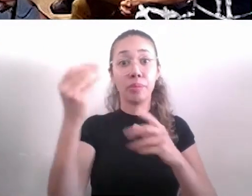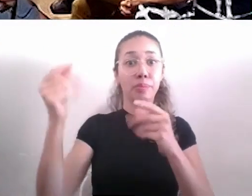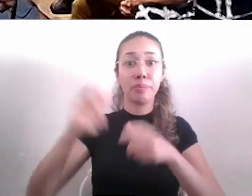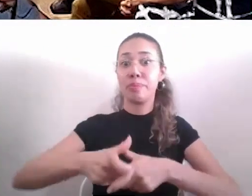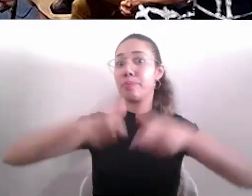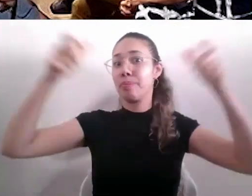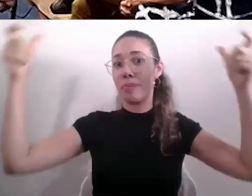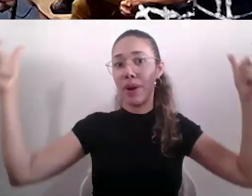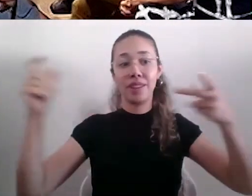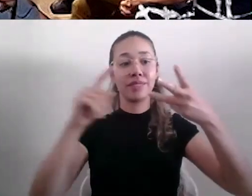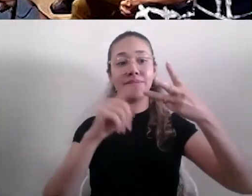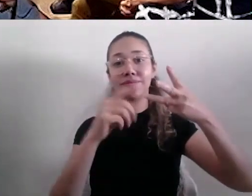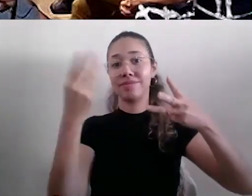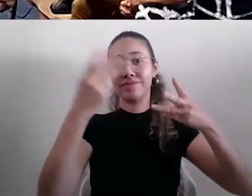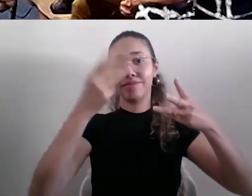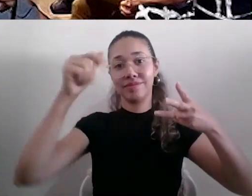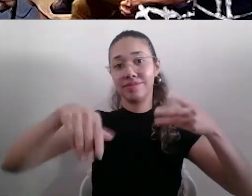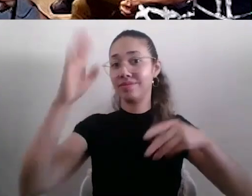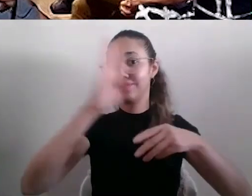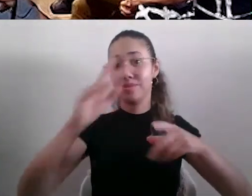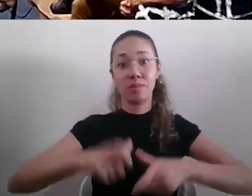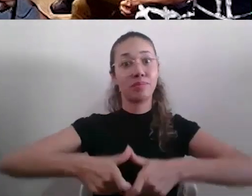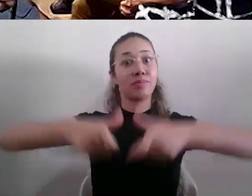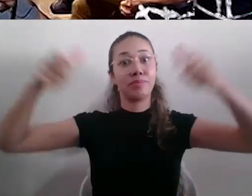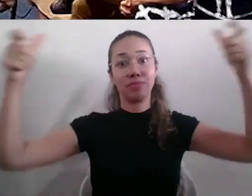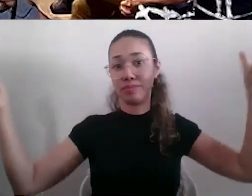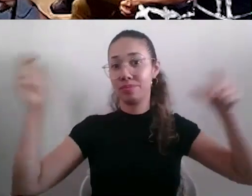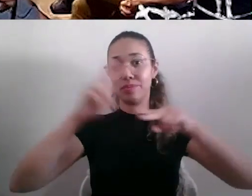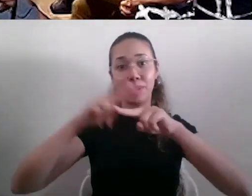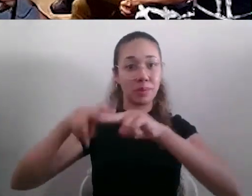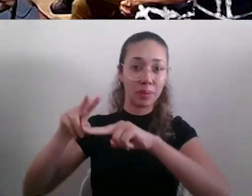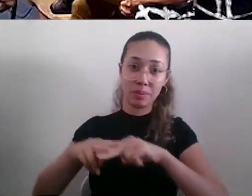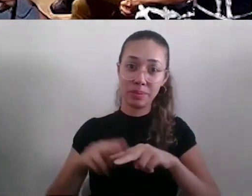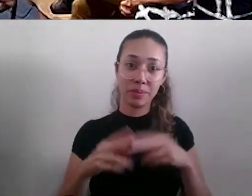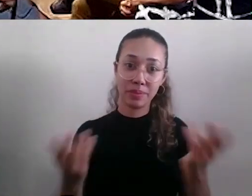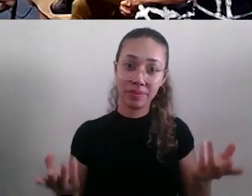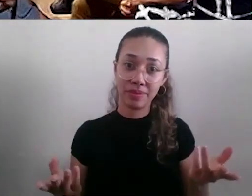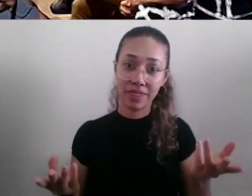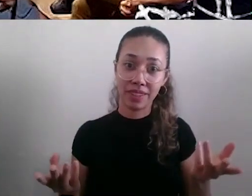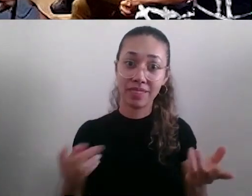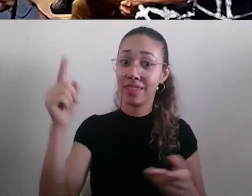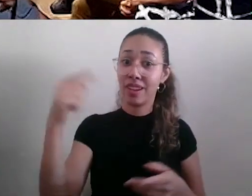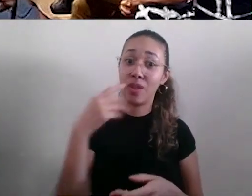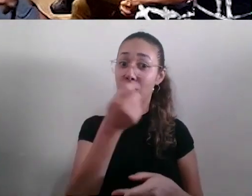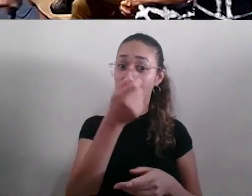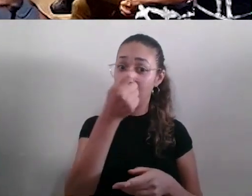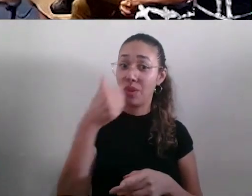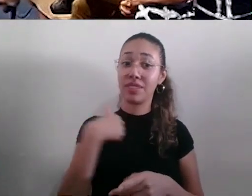mundo. Daqui a pouco a gente passa a China, não tá? É só porque a China tem muito mais gente.